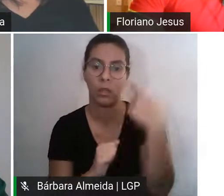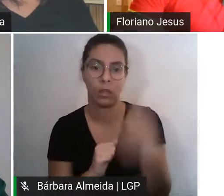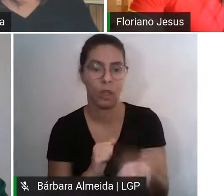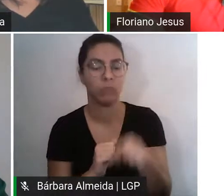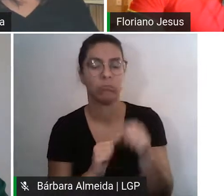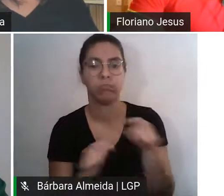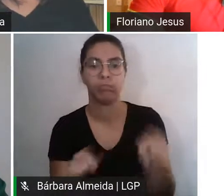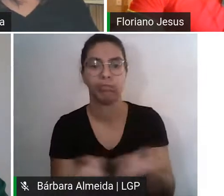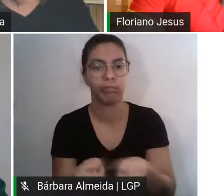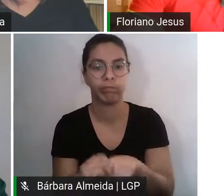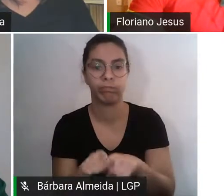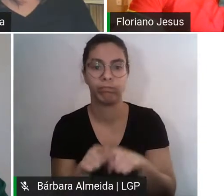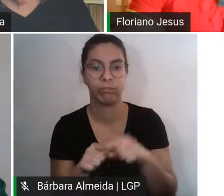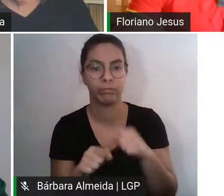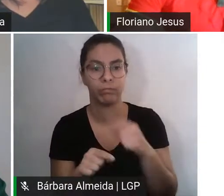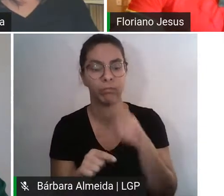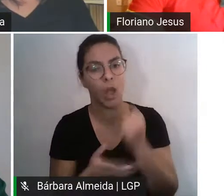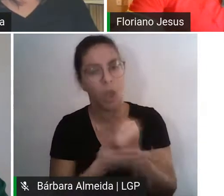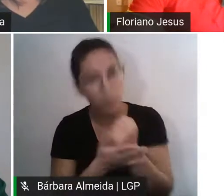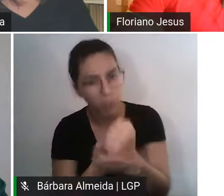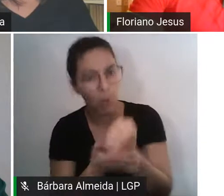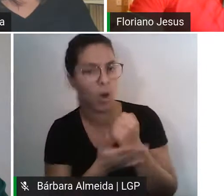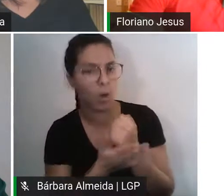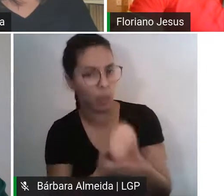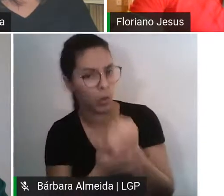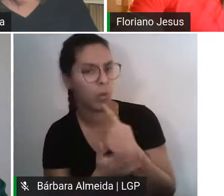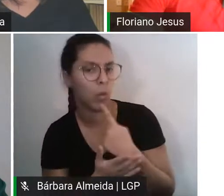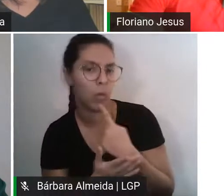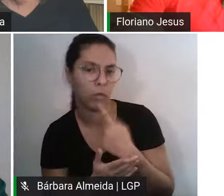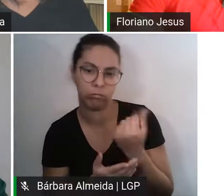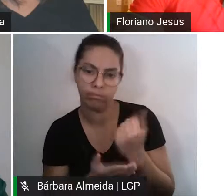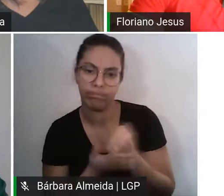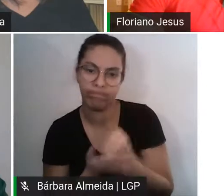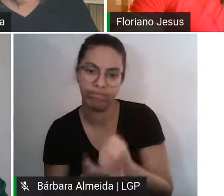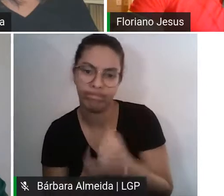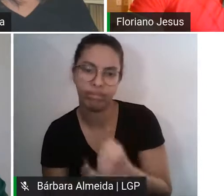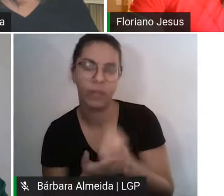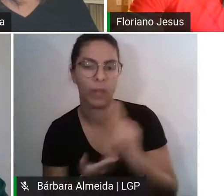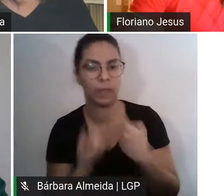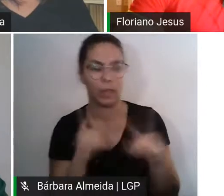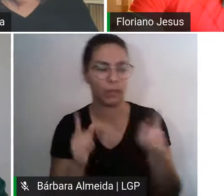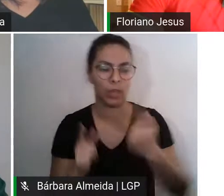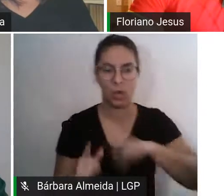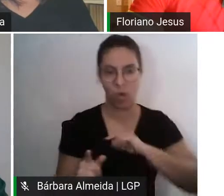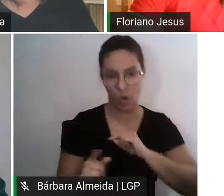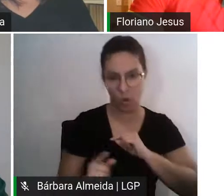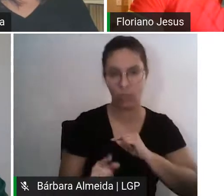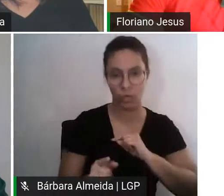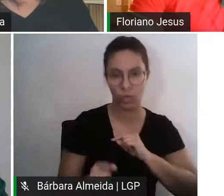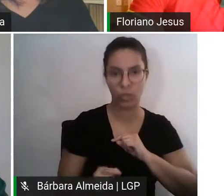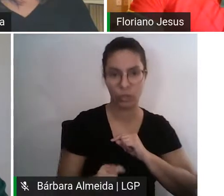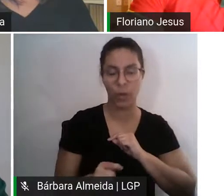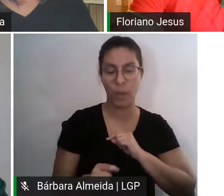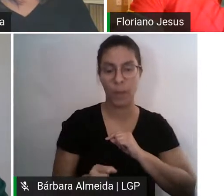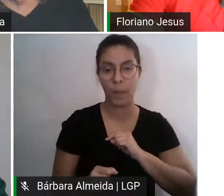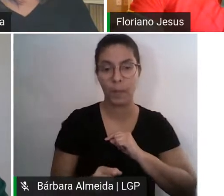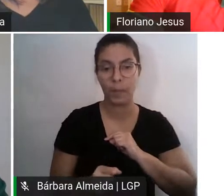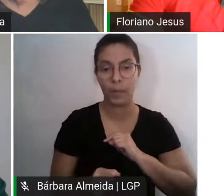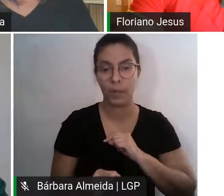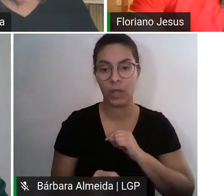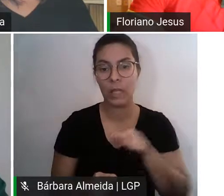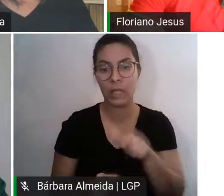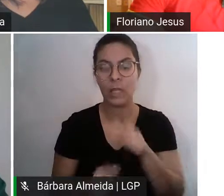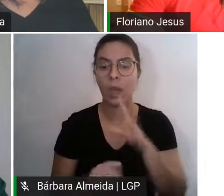umas verbas e condições completamente diferentes que ainda que nós temos. E nós temos a tentar e tem-se vindo a